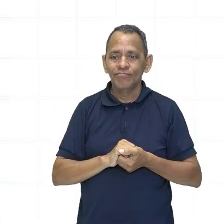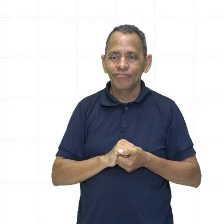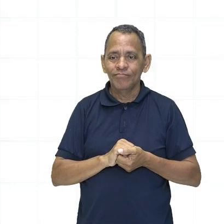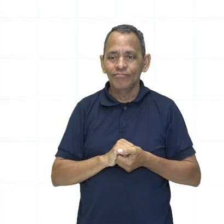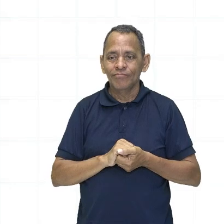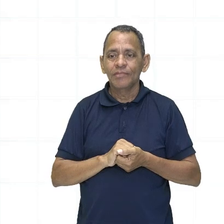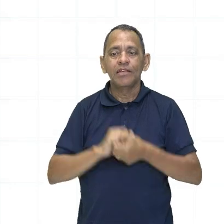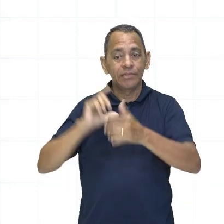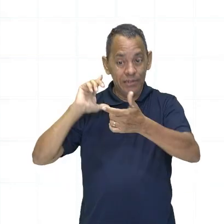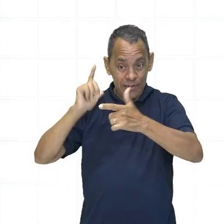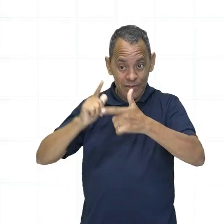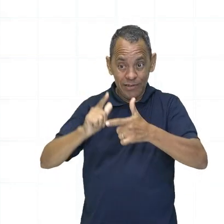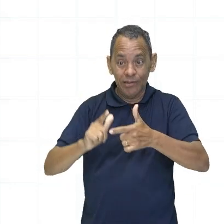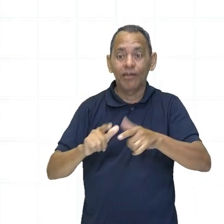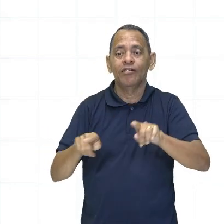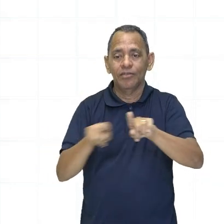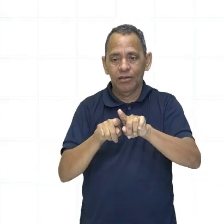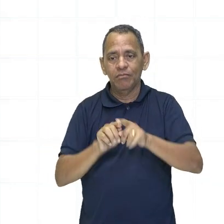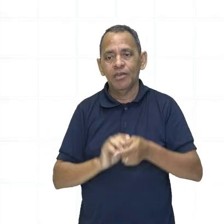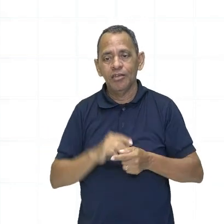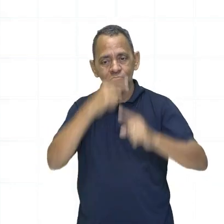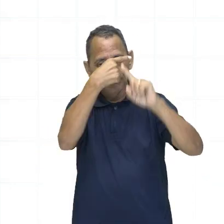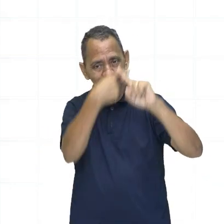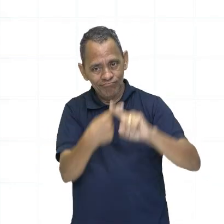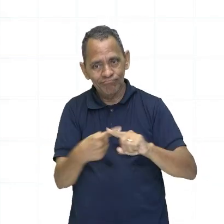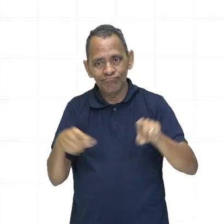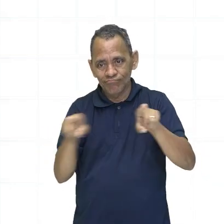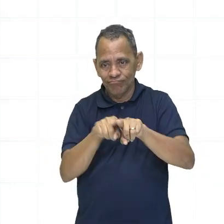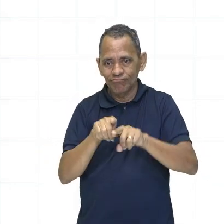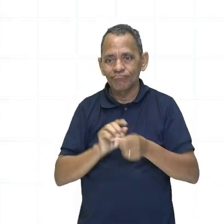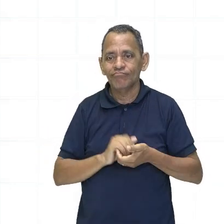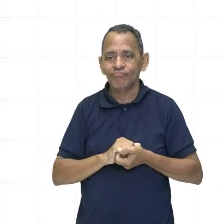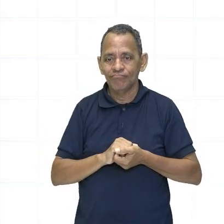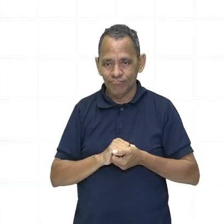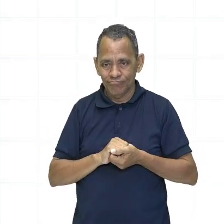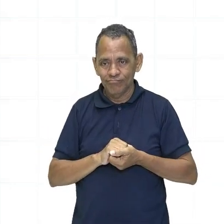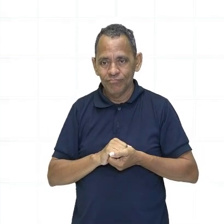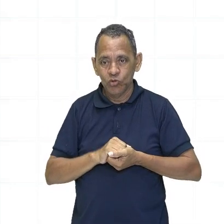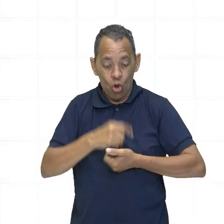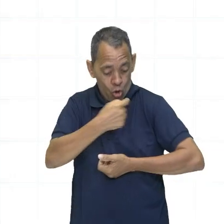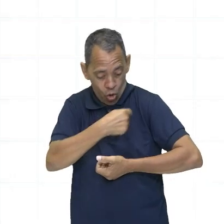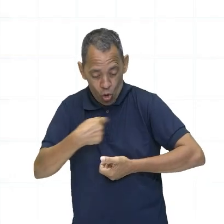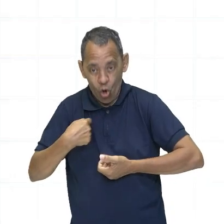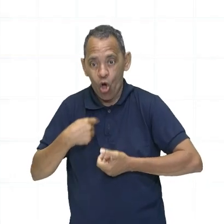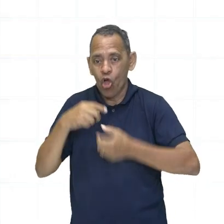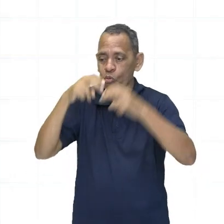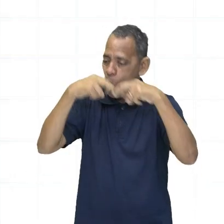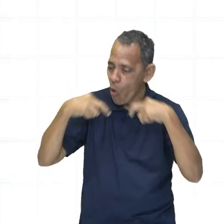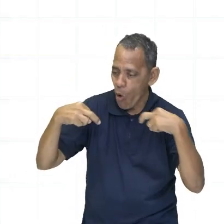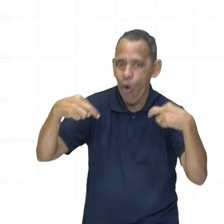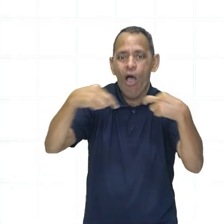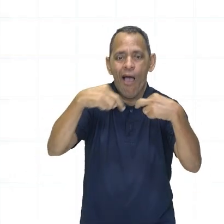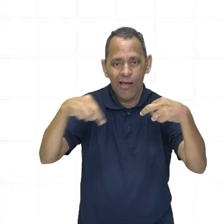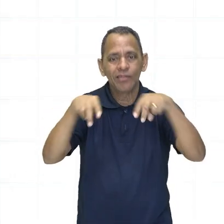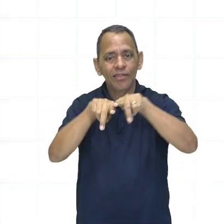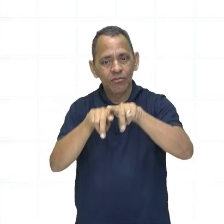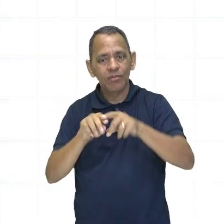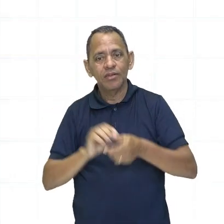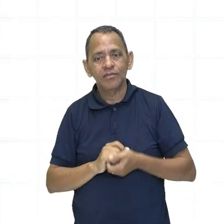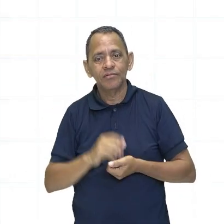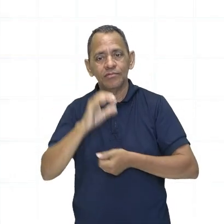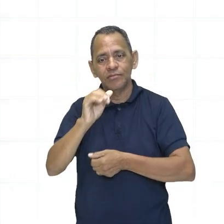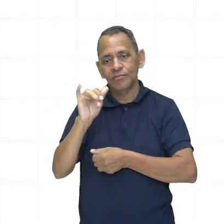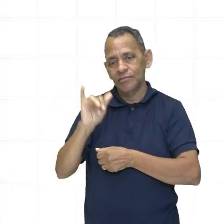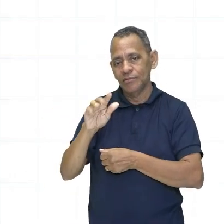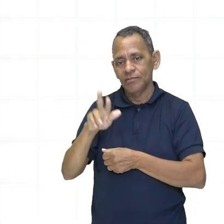essa tradição e tem essa competição, tanto nas quadrilhas, na ciranda, ou seja, tem aí uma competição.